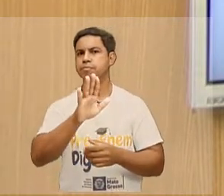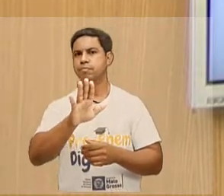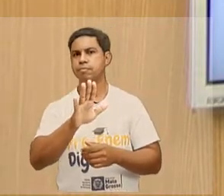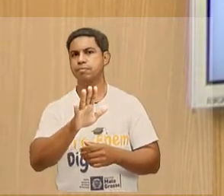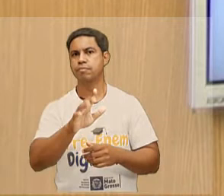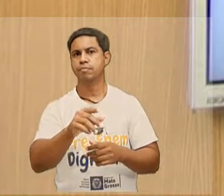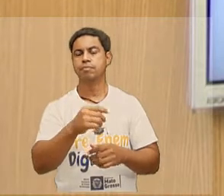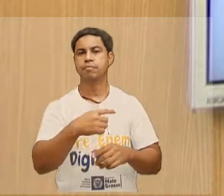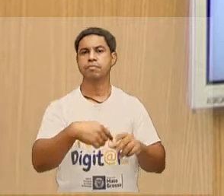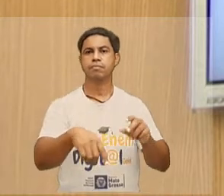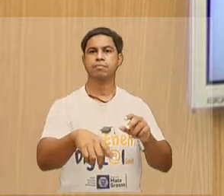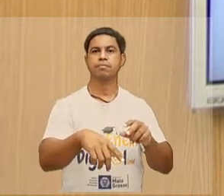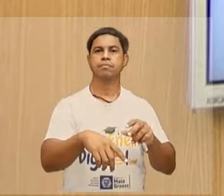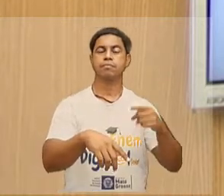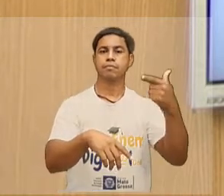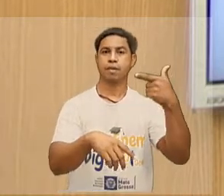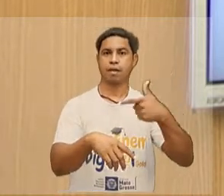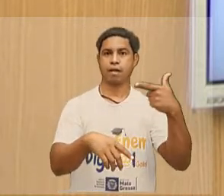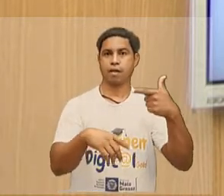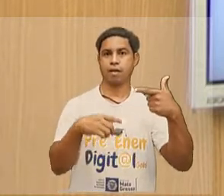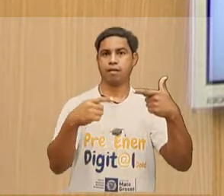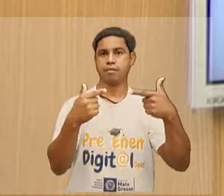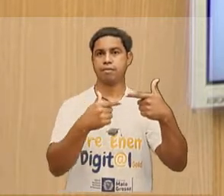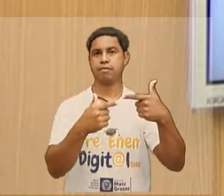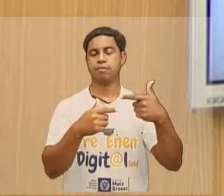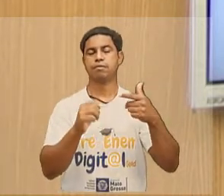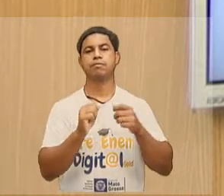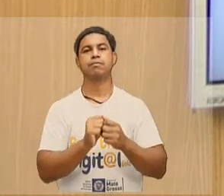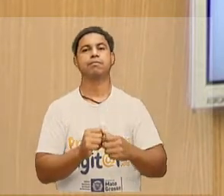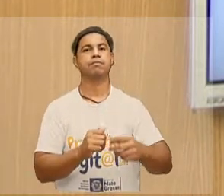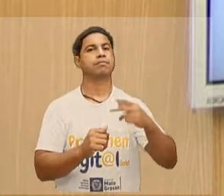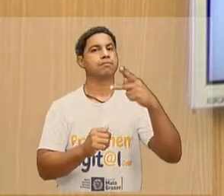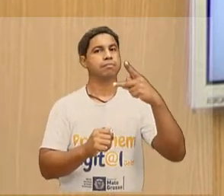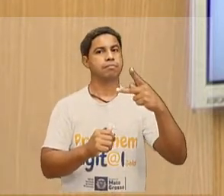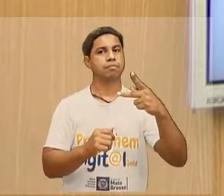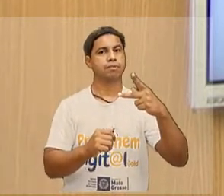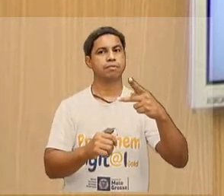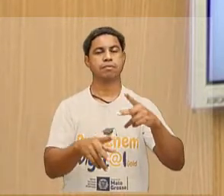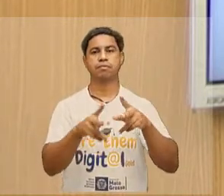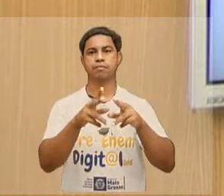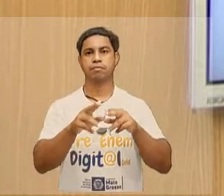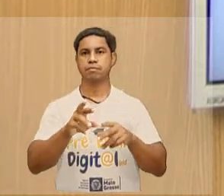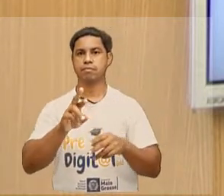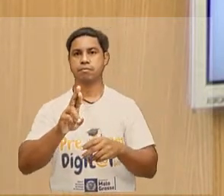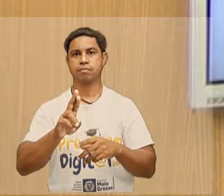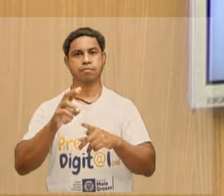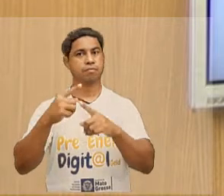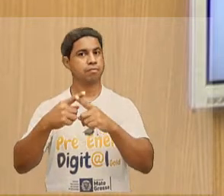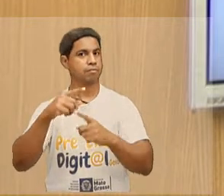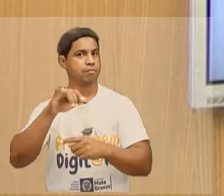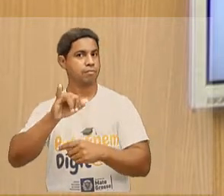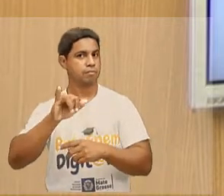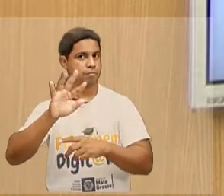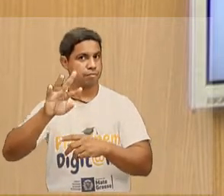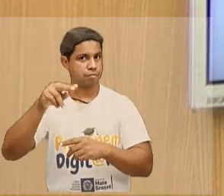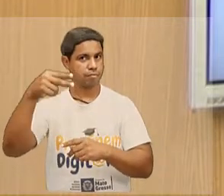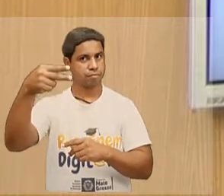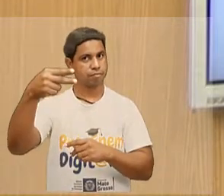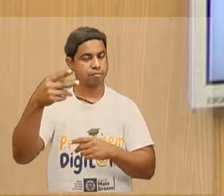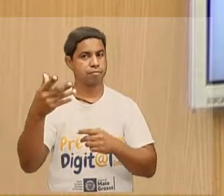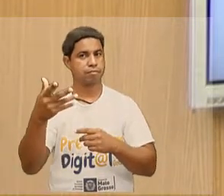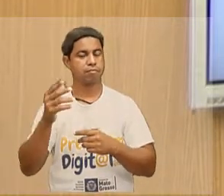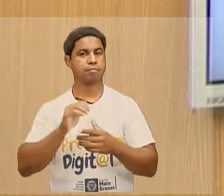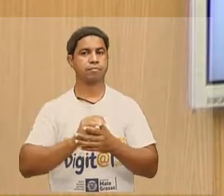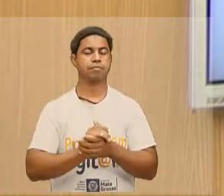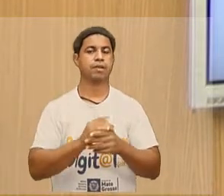uma segunda equação de potência, P igual a R vezes I ao quadrado, ok? Onde R é resistência e a